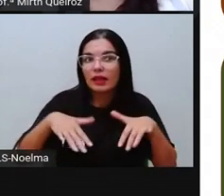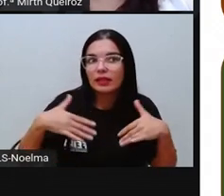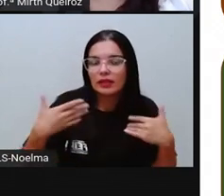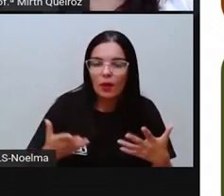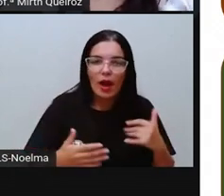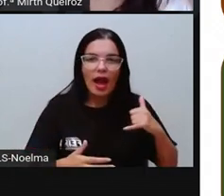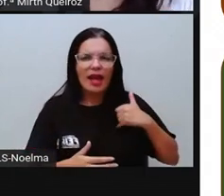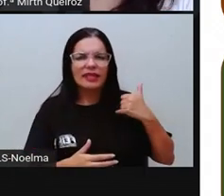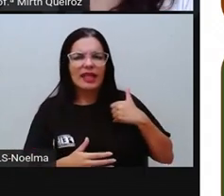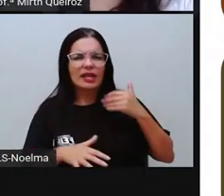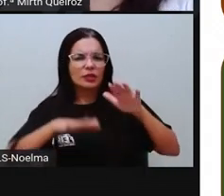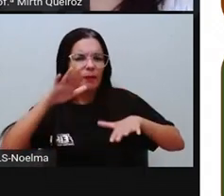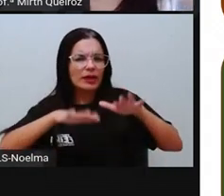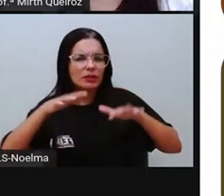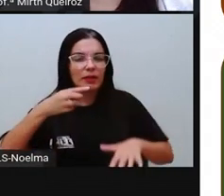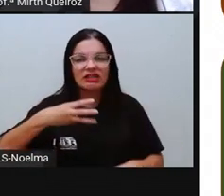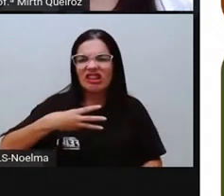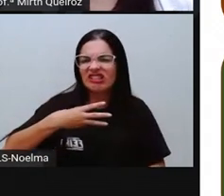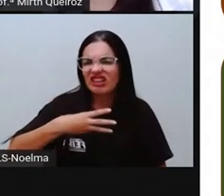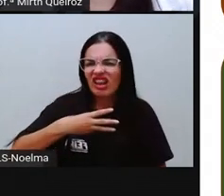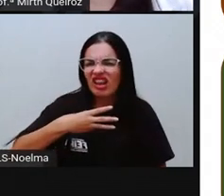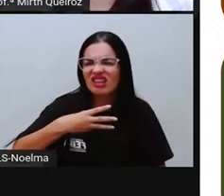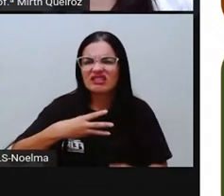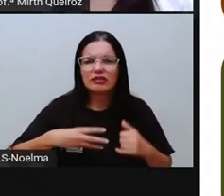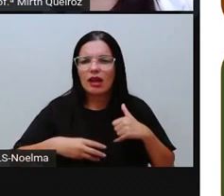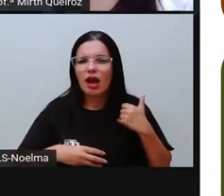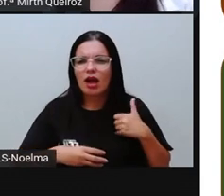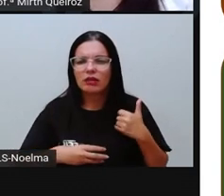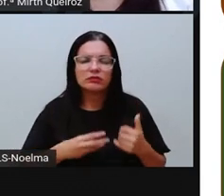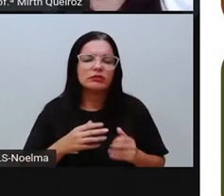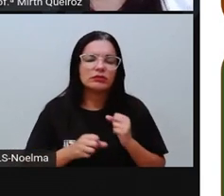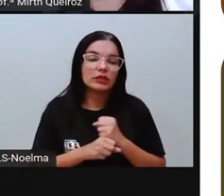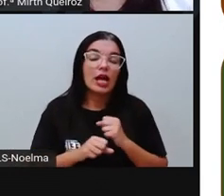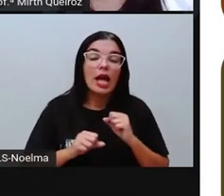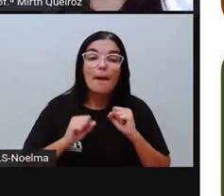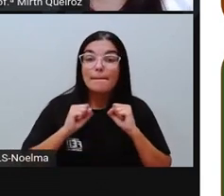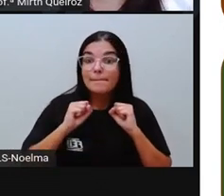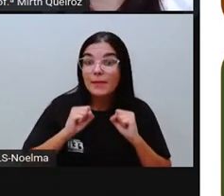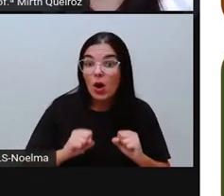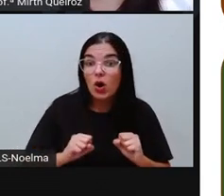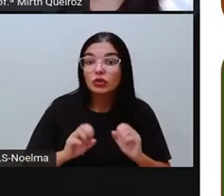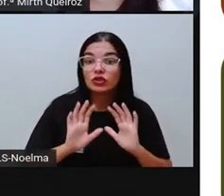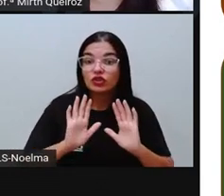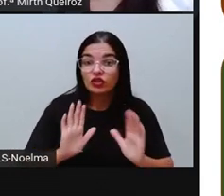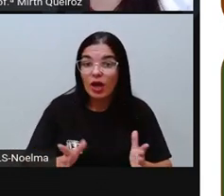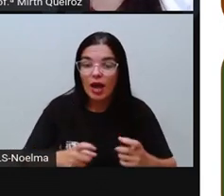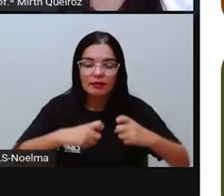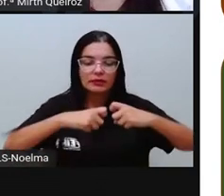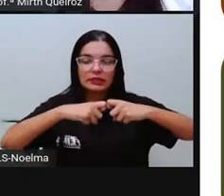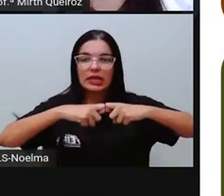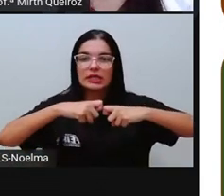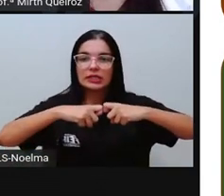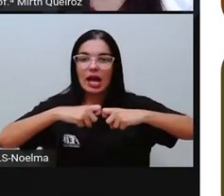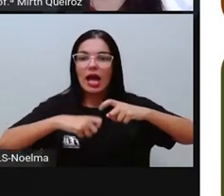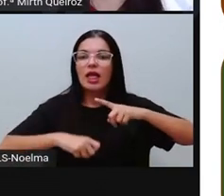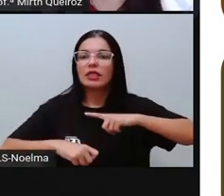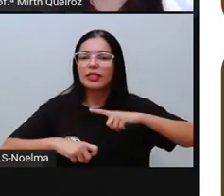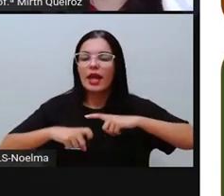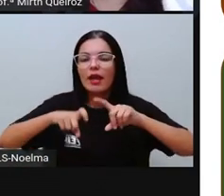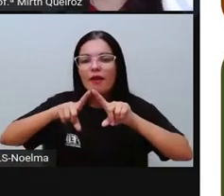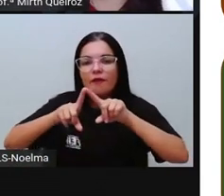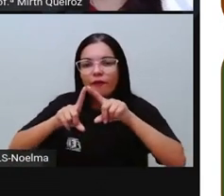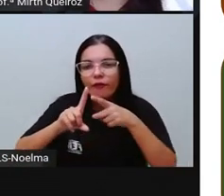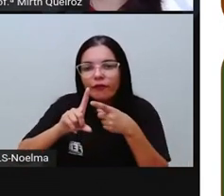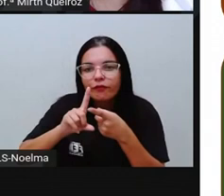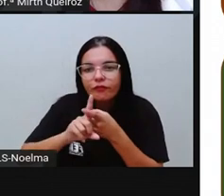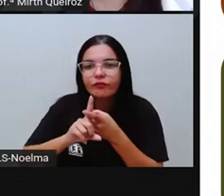aí por volta de 3 anos de idade, que é quando ele pode se reproduzir. Ele possui, ele pode, né, ter um